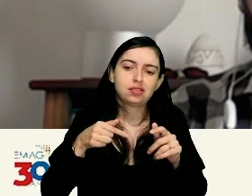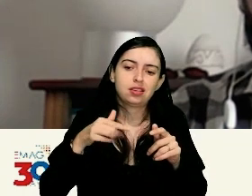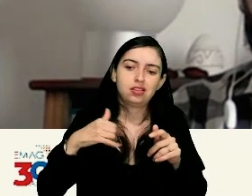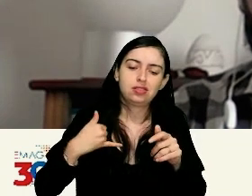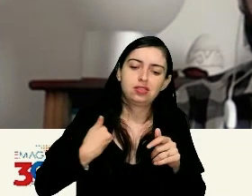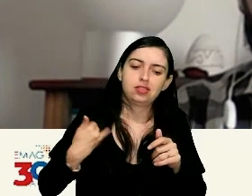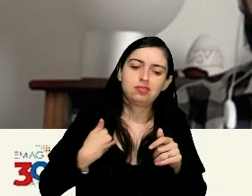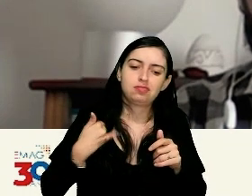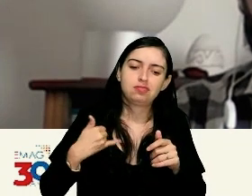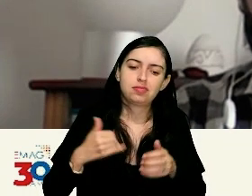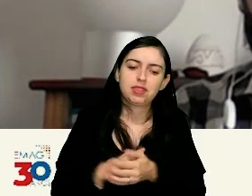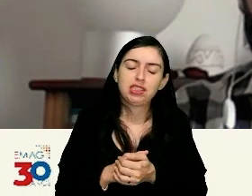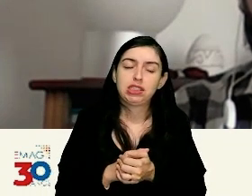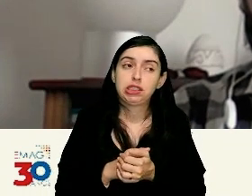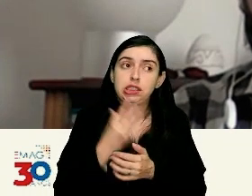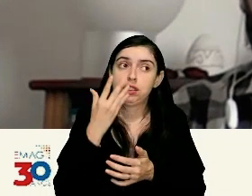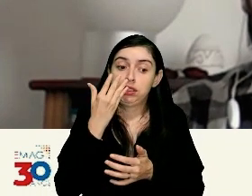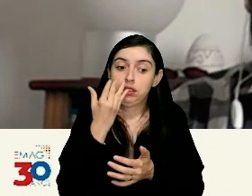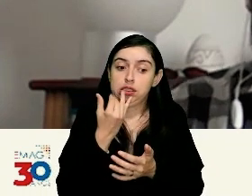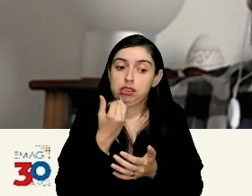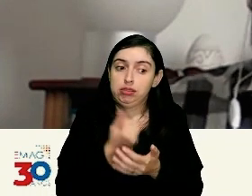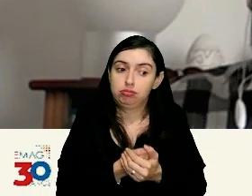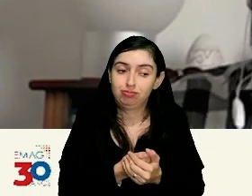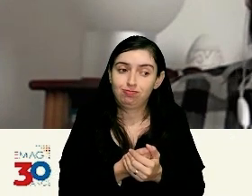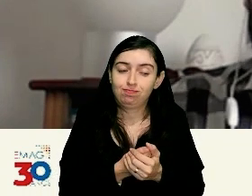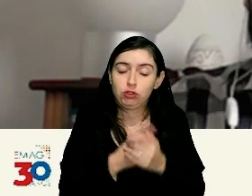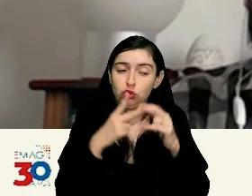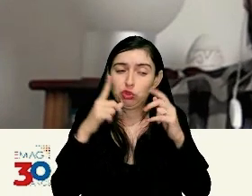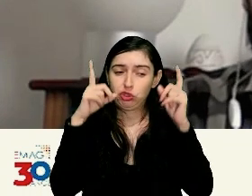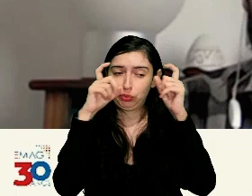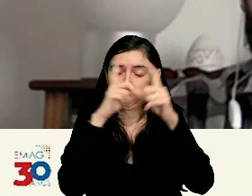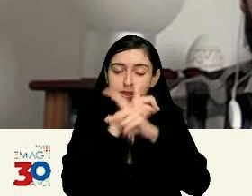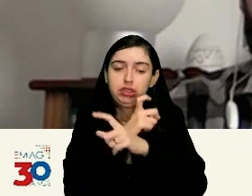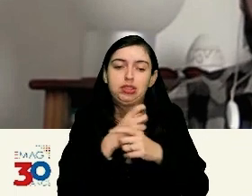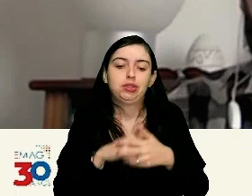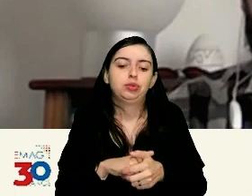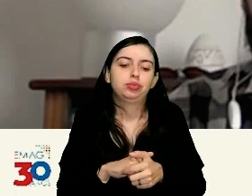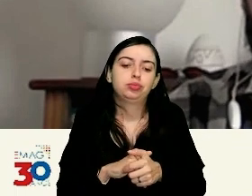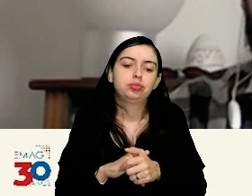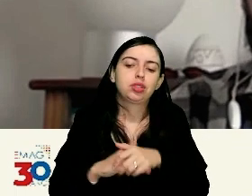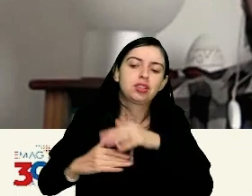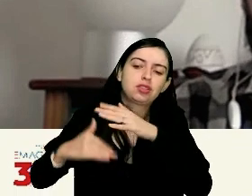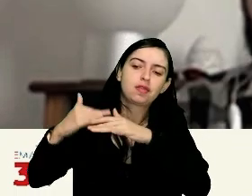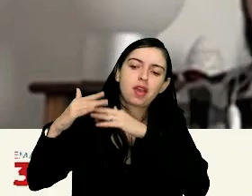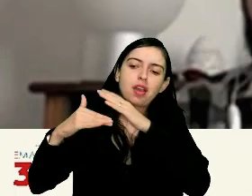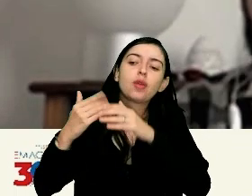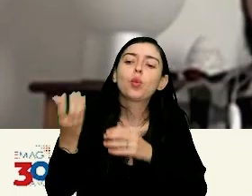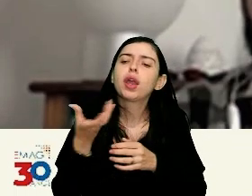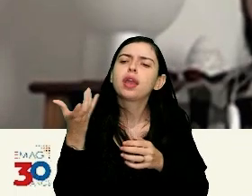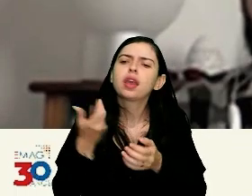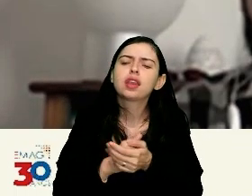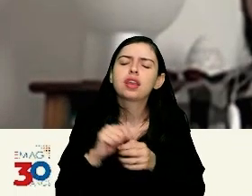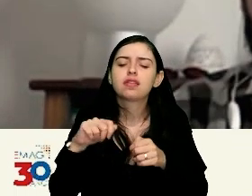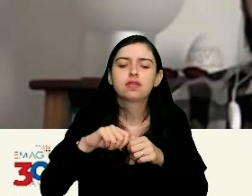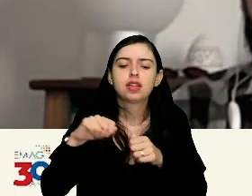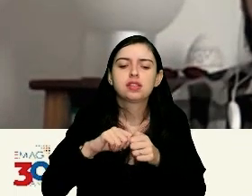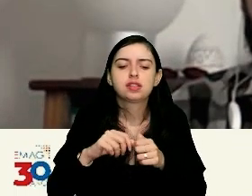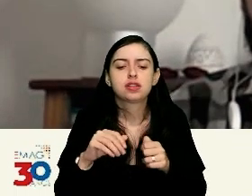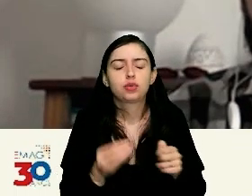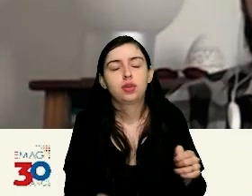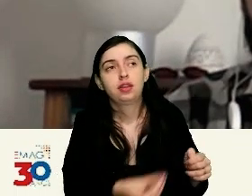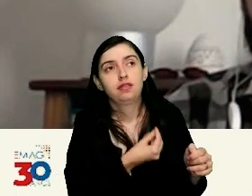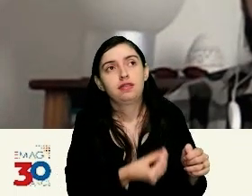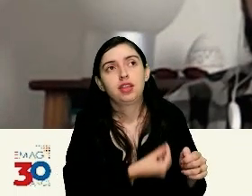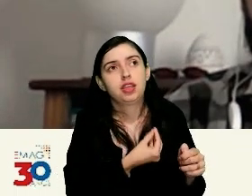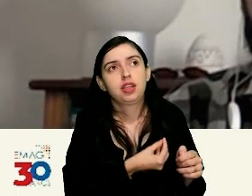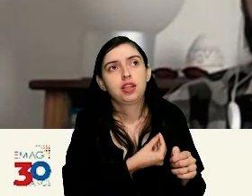pesou mesmo, né? Assim, eu percebi que tinha um longo caminho, tinha que reestruturar a minha vida e com eles, e